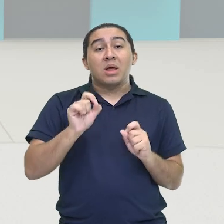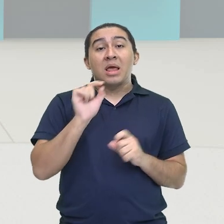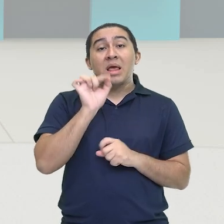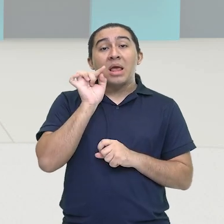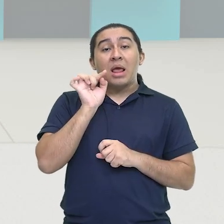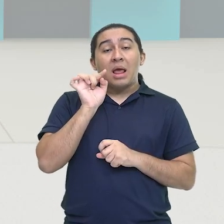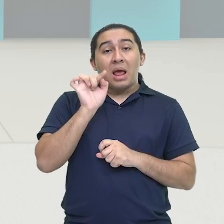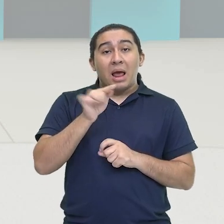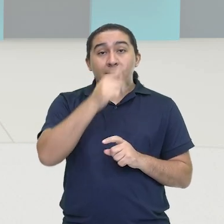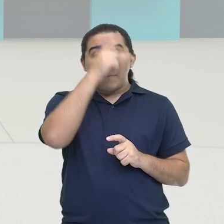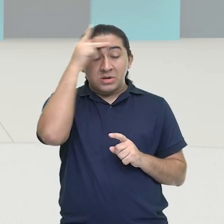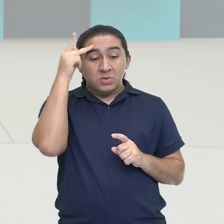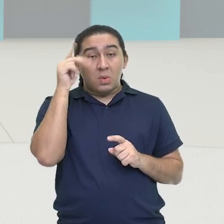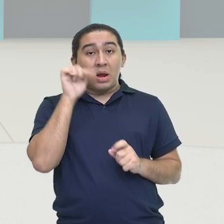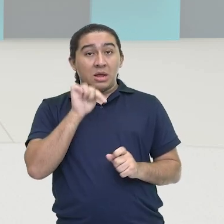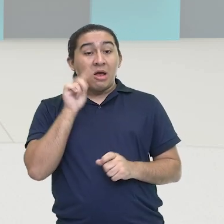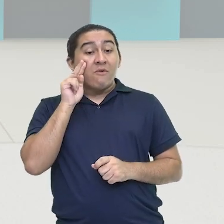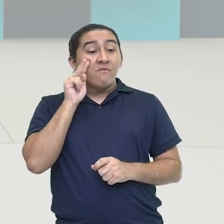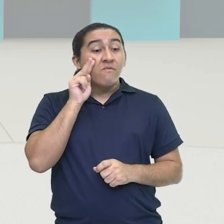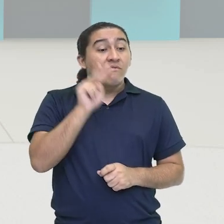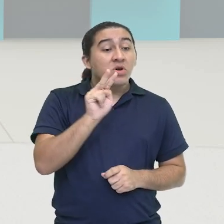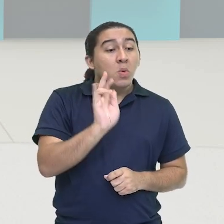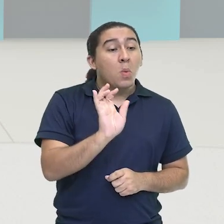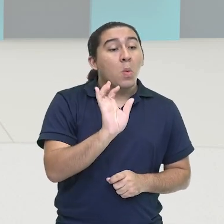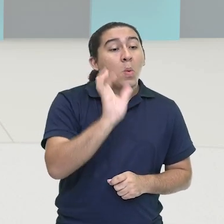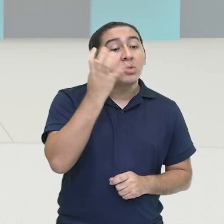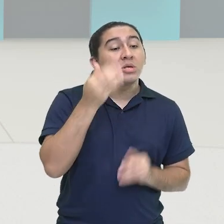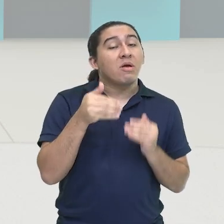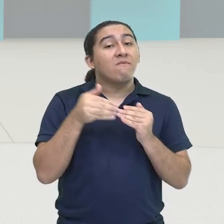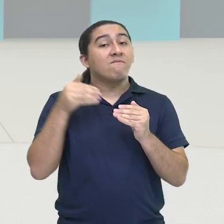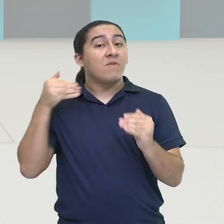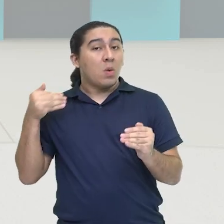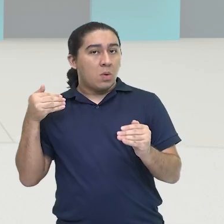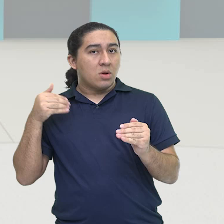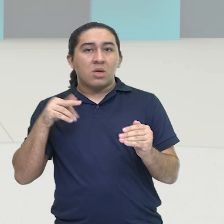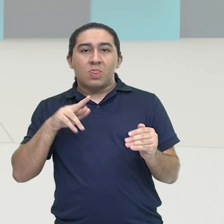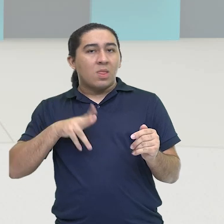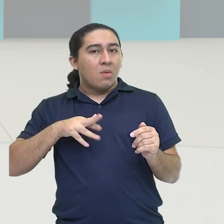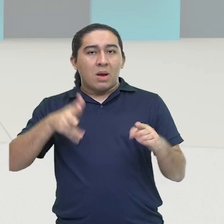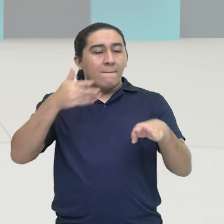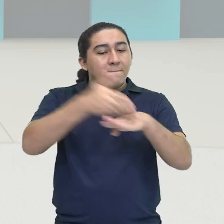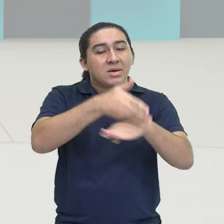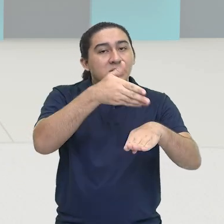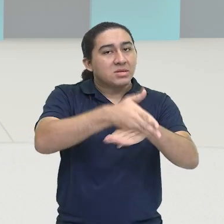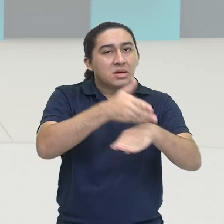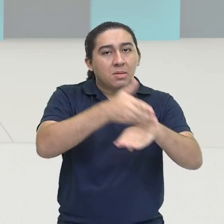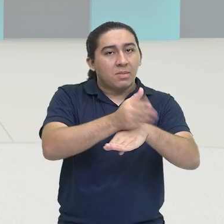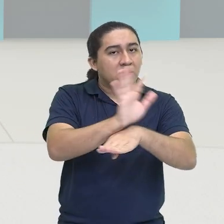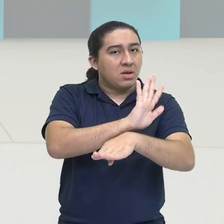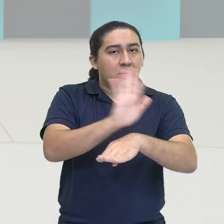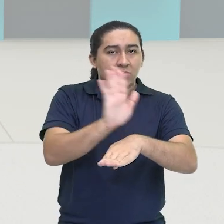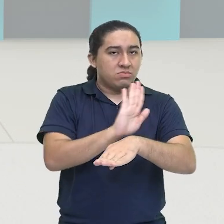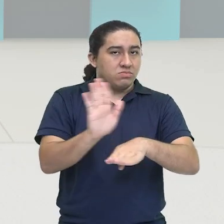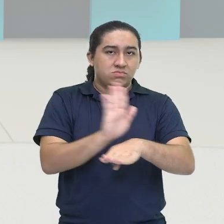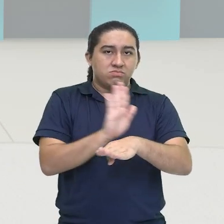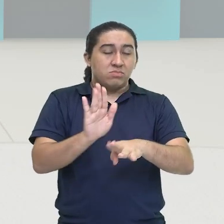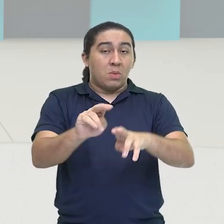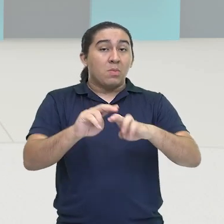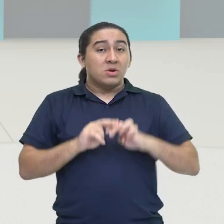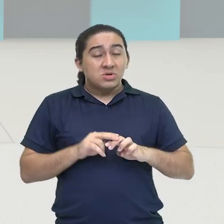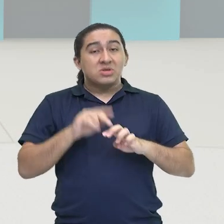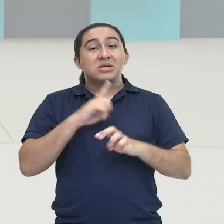ele está fora, né? Não é o narrador personagem, o narrador personagem ele está dentro da história, por isso que ele